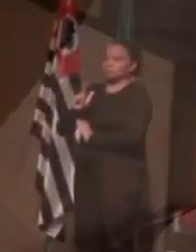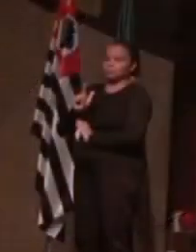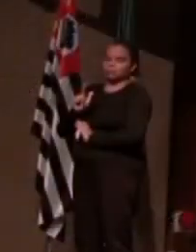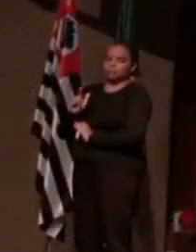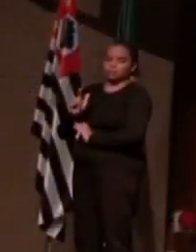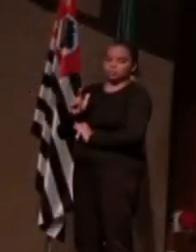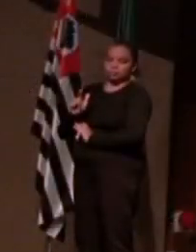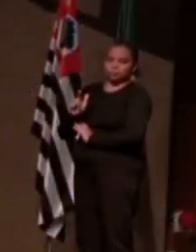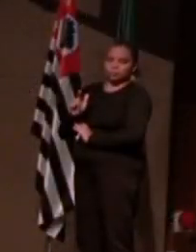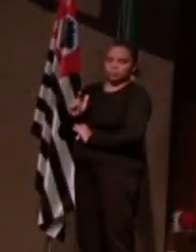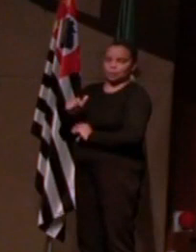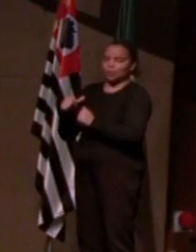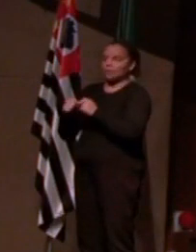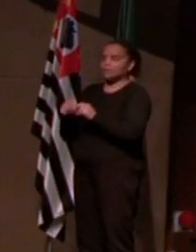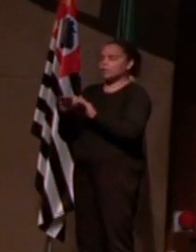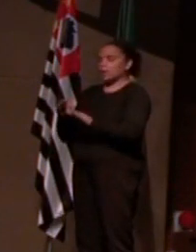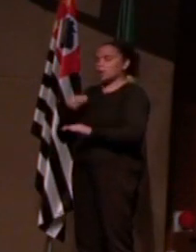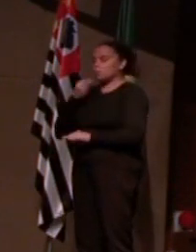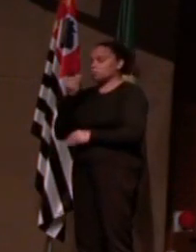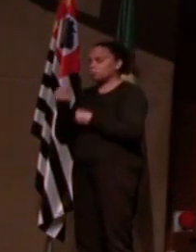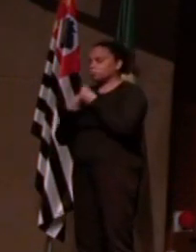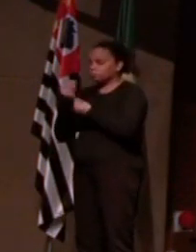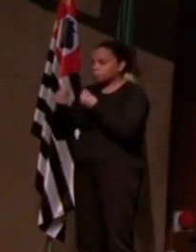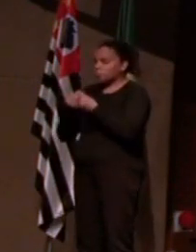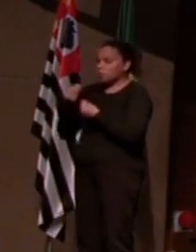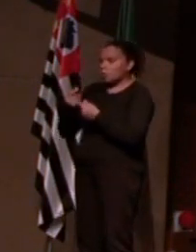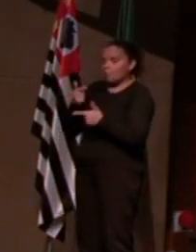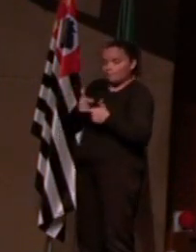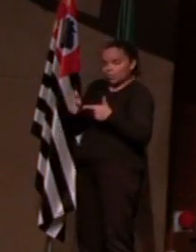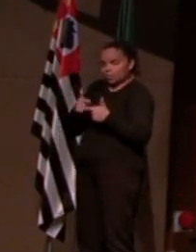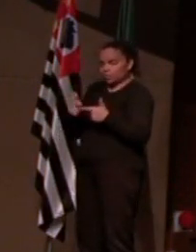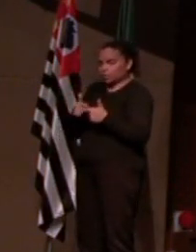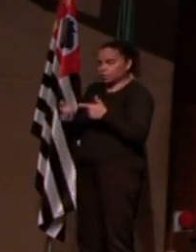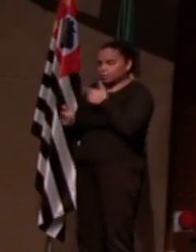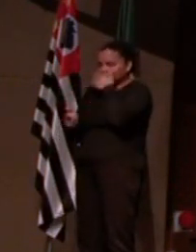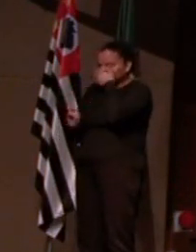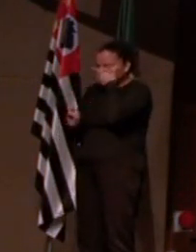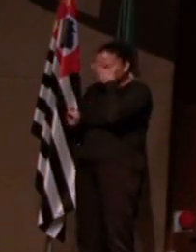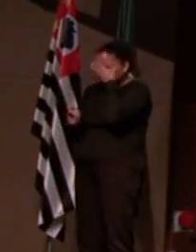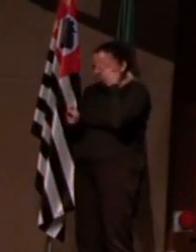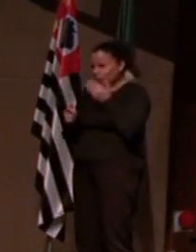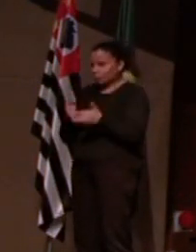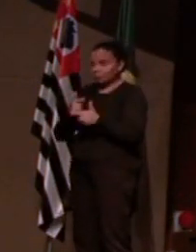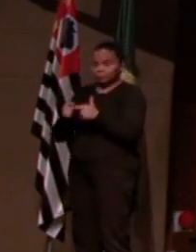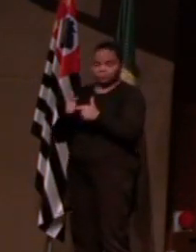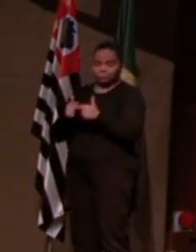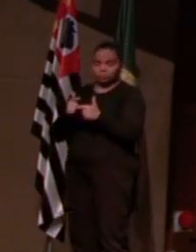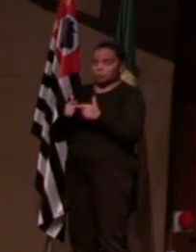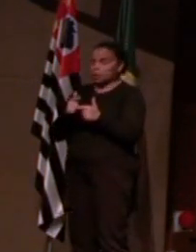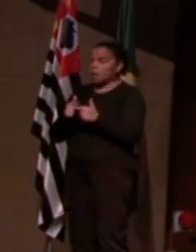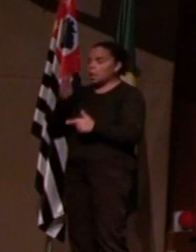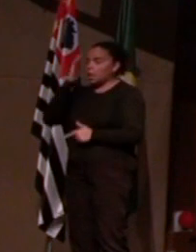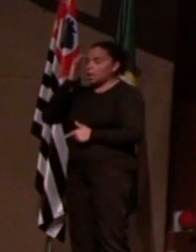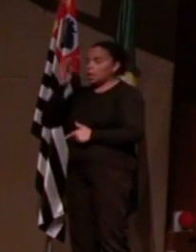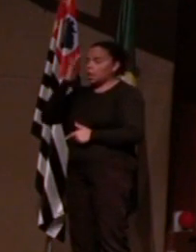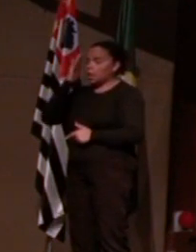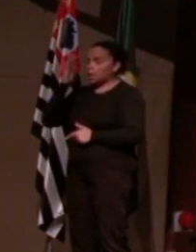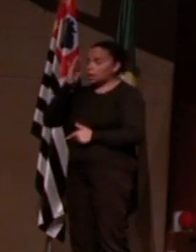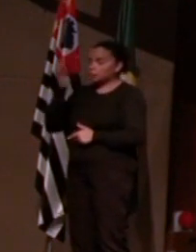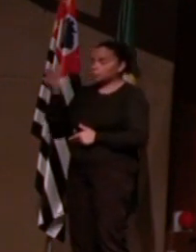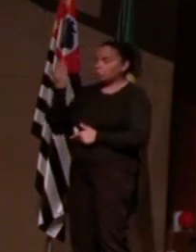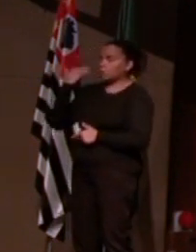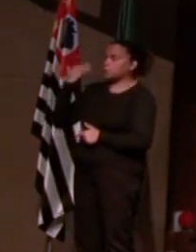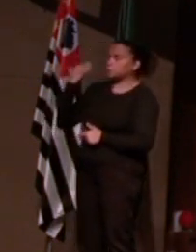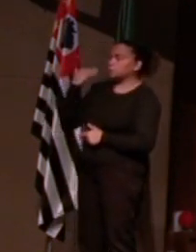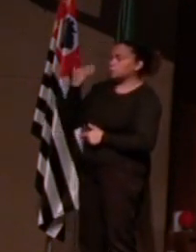para ficar, como diz Donna Haraway, com os problemas, sem uma nostalgia do passado ou utopias